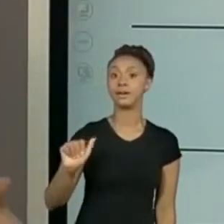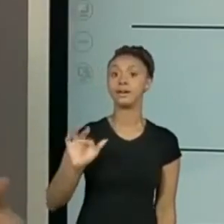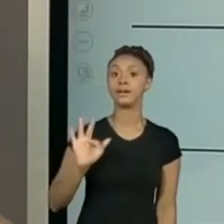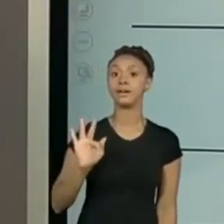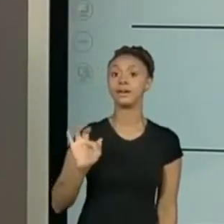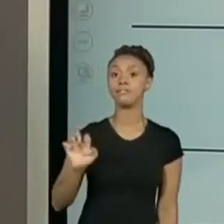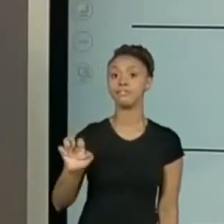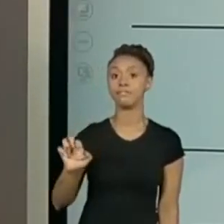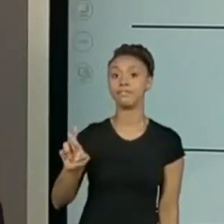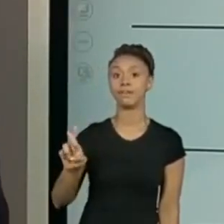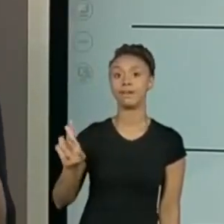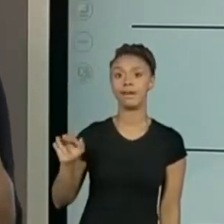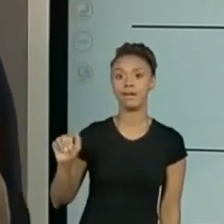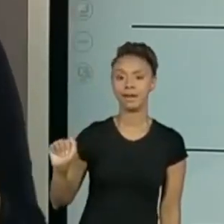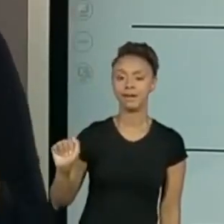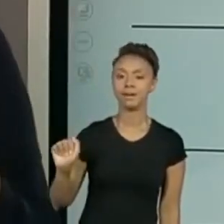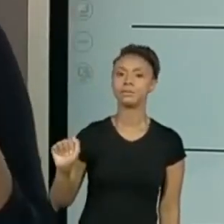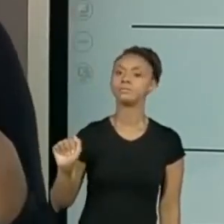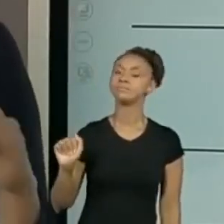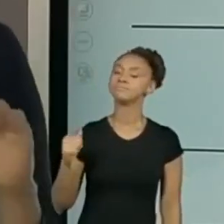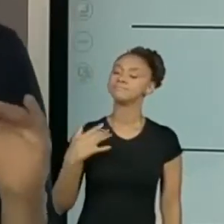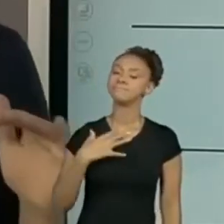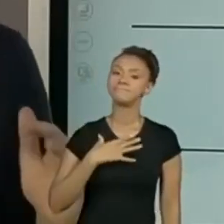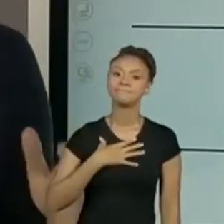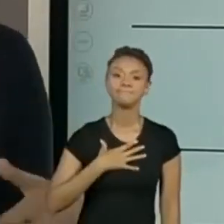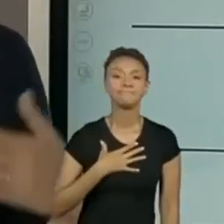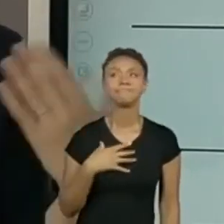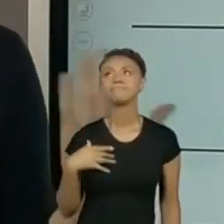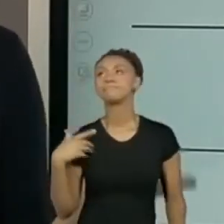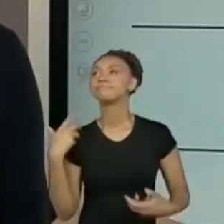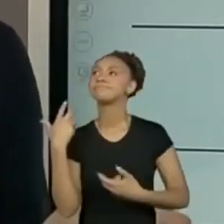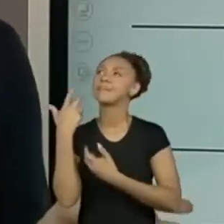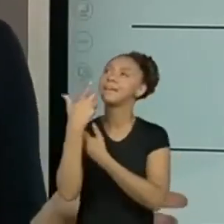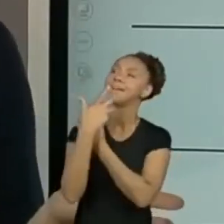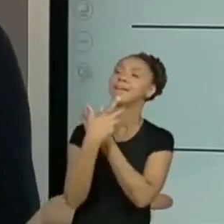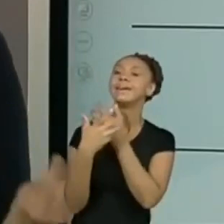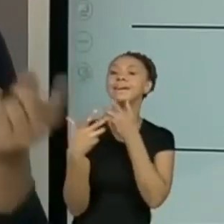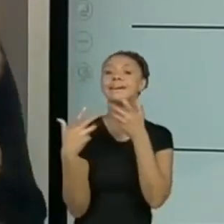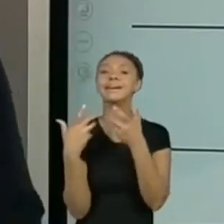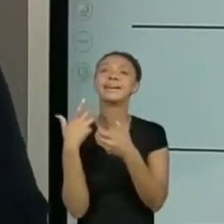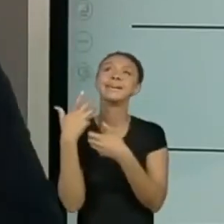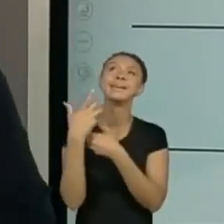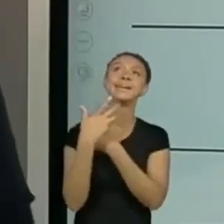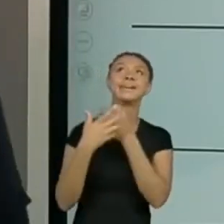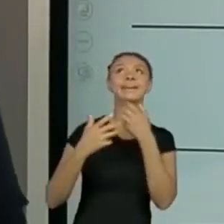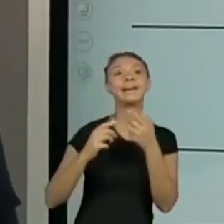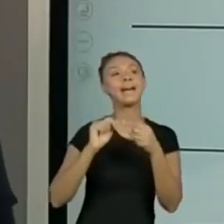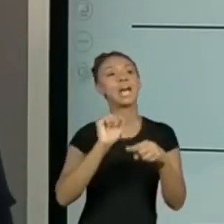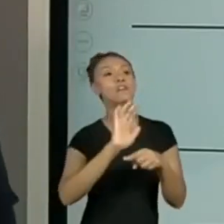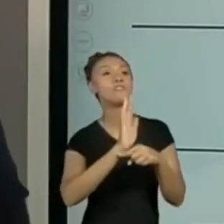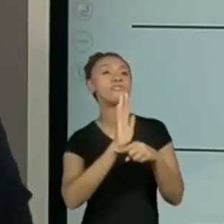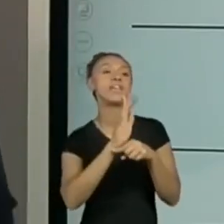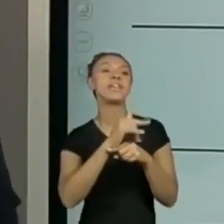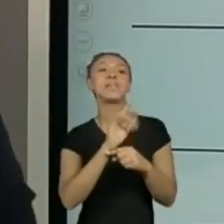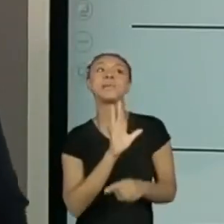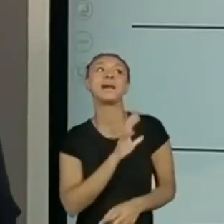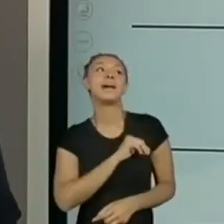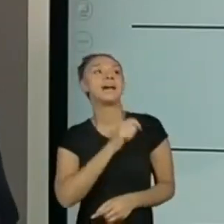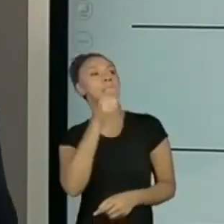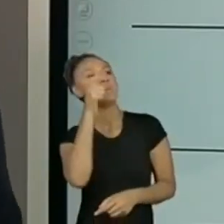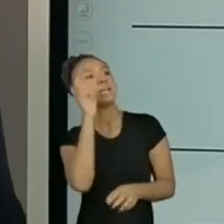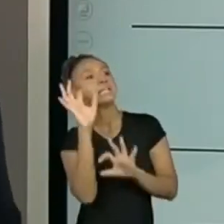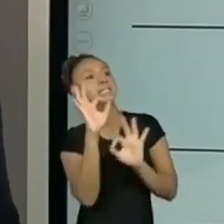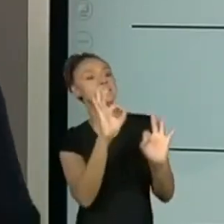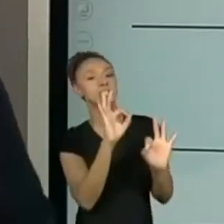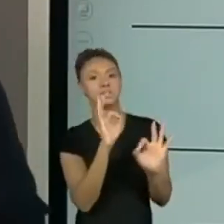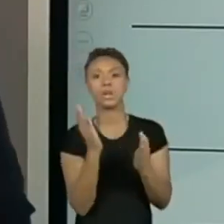canso de ler e eu não me canso de ficar cantando as músicas que depois vira filme, mas eu vou sempre contar para vocês. Sabia que ler o livro